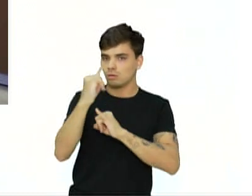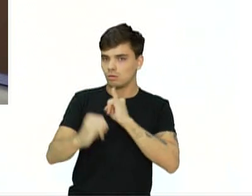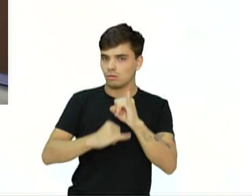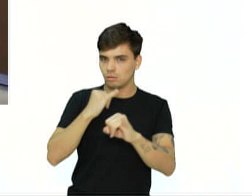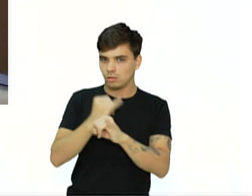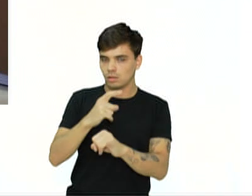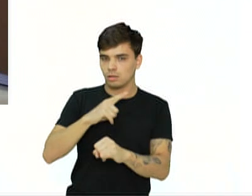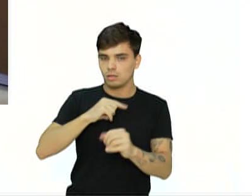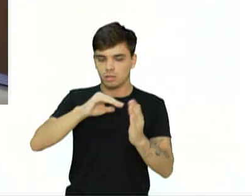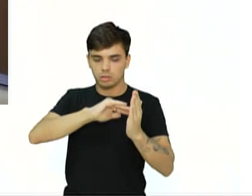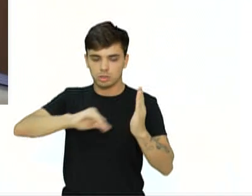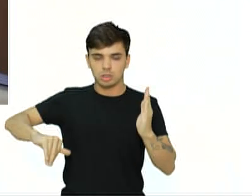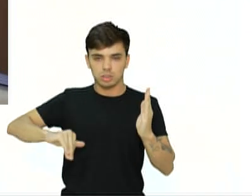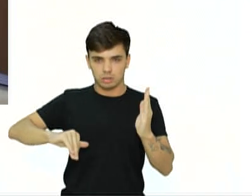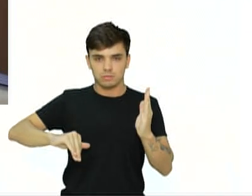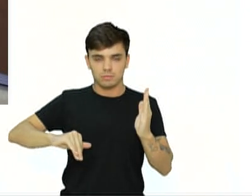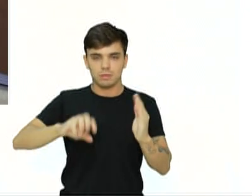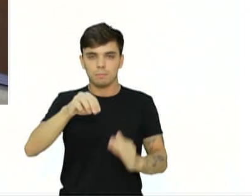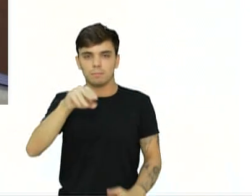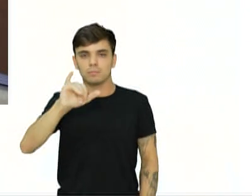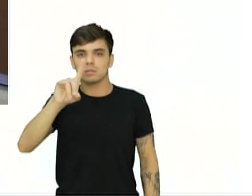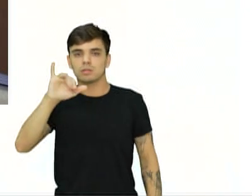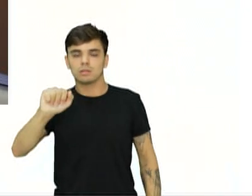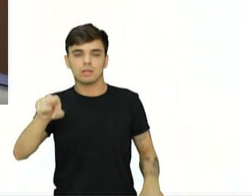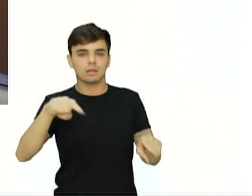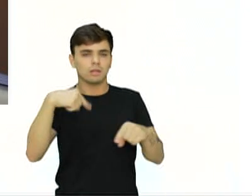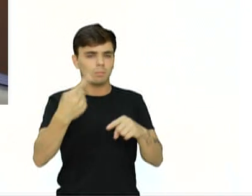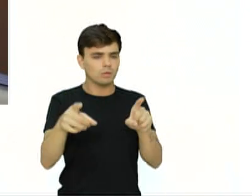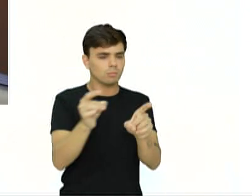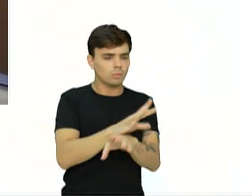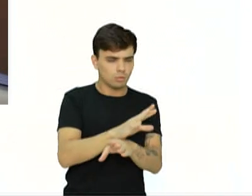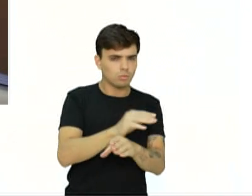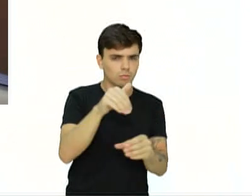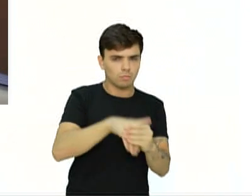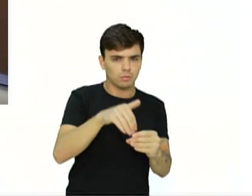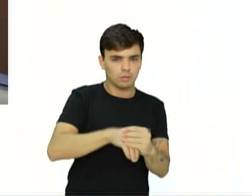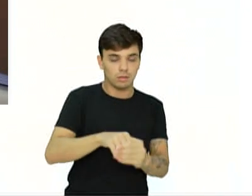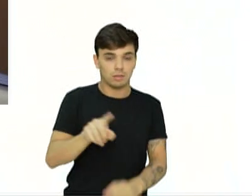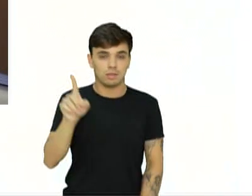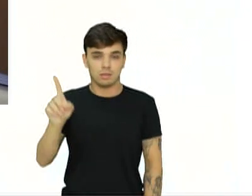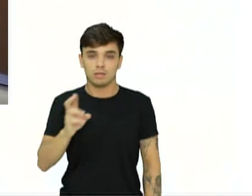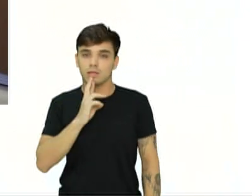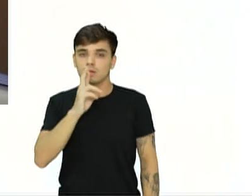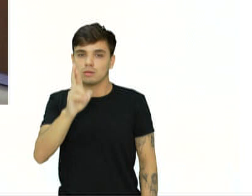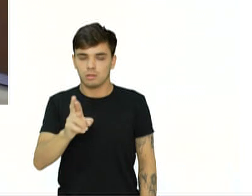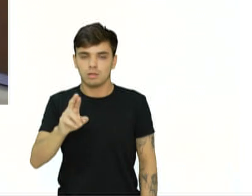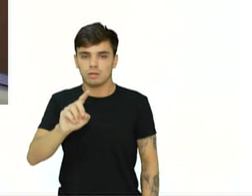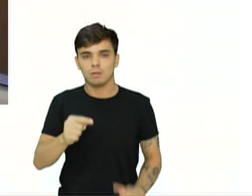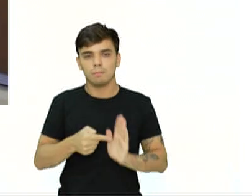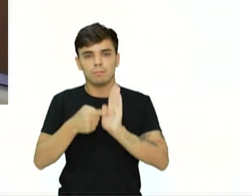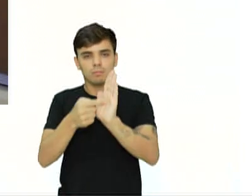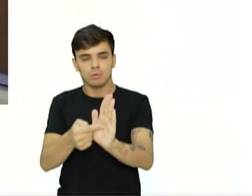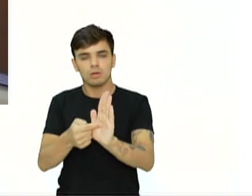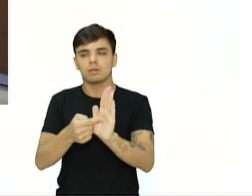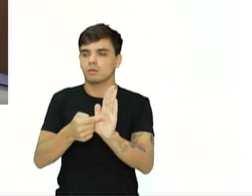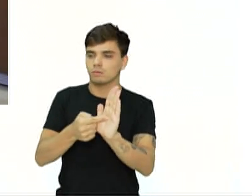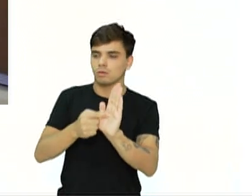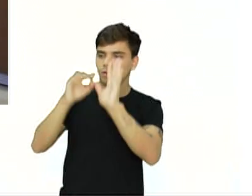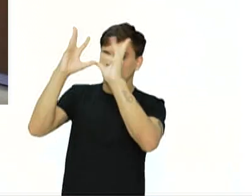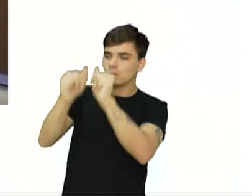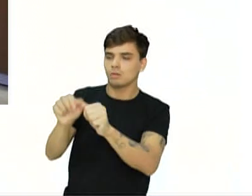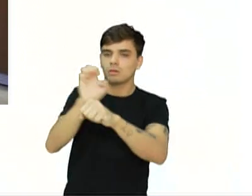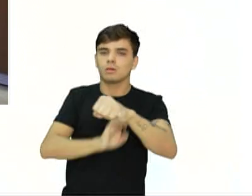é retirada após o processo dia da votação, né? E esse resultado é repassado aí para todo